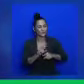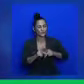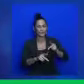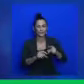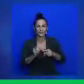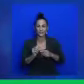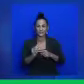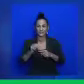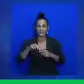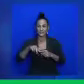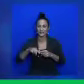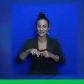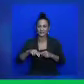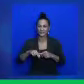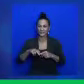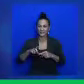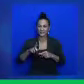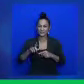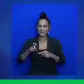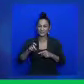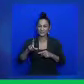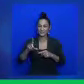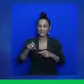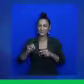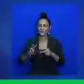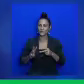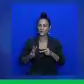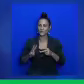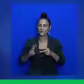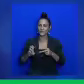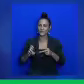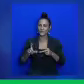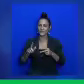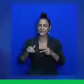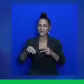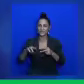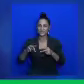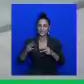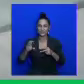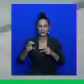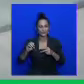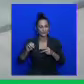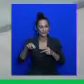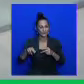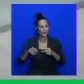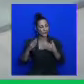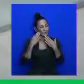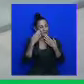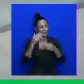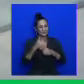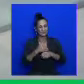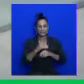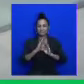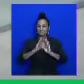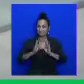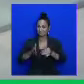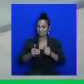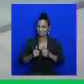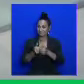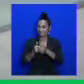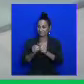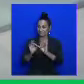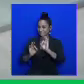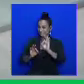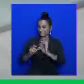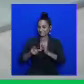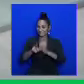o Ângelo Silva e o Wellington Vieira. Muito obrigada pela presença. Eles já acompanharam todos os procedimentos